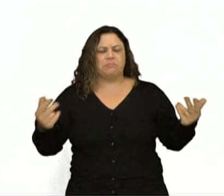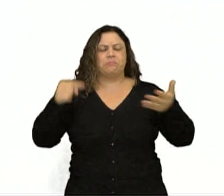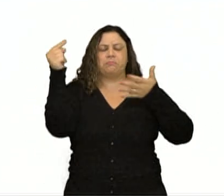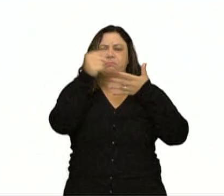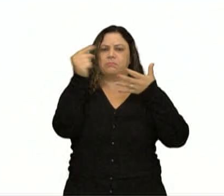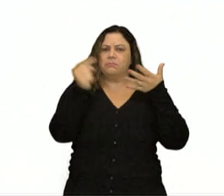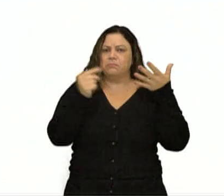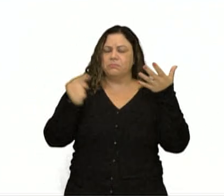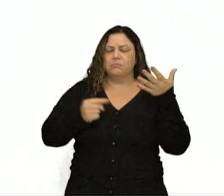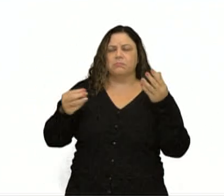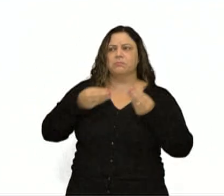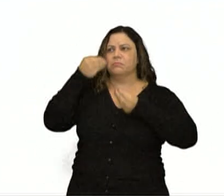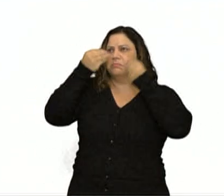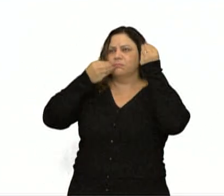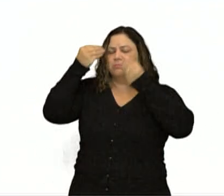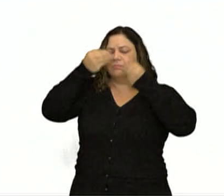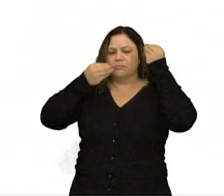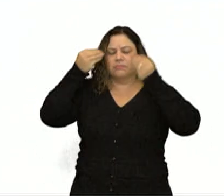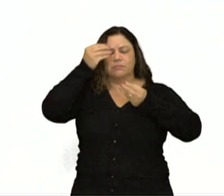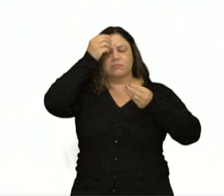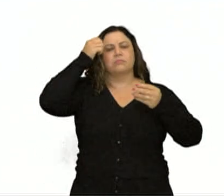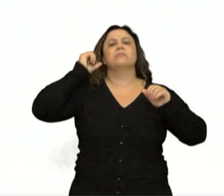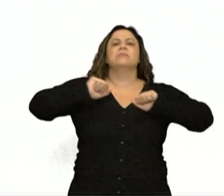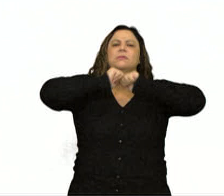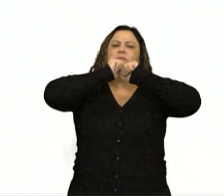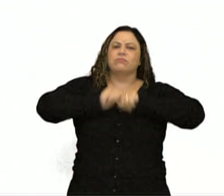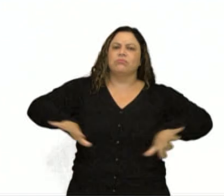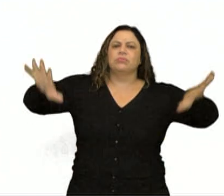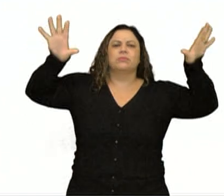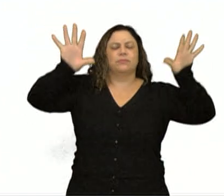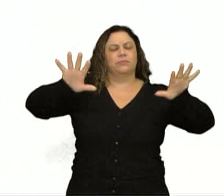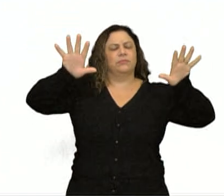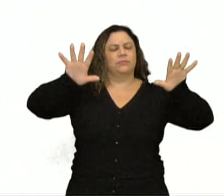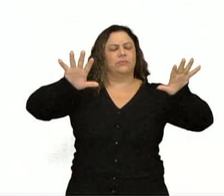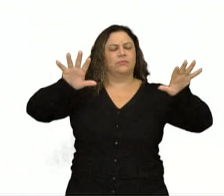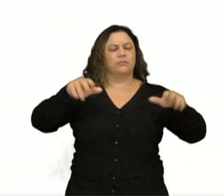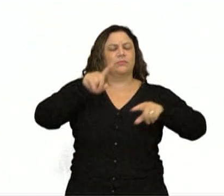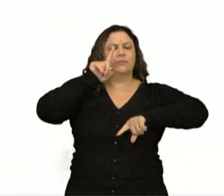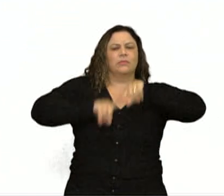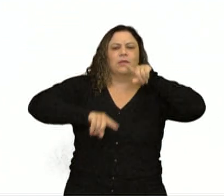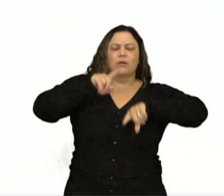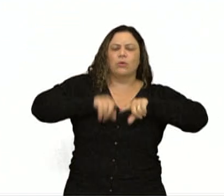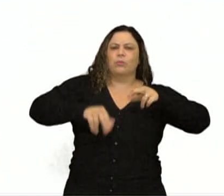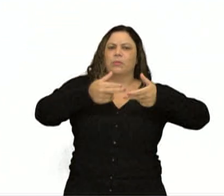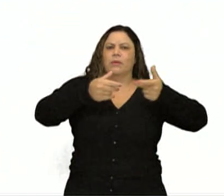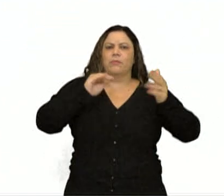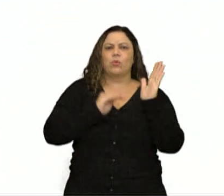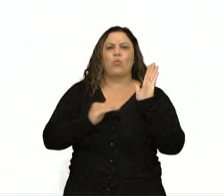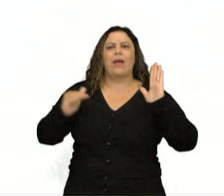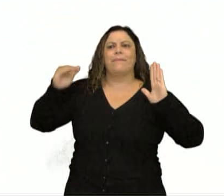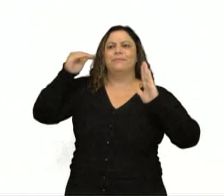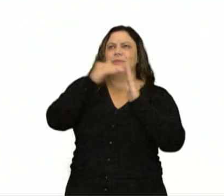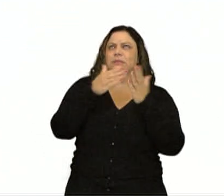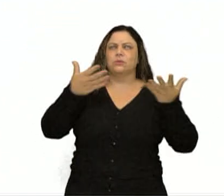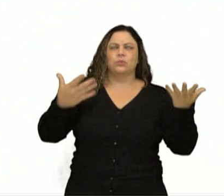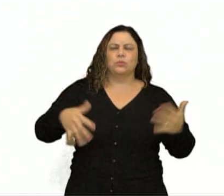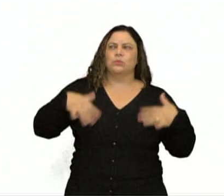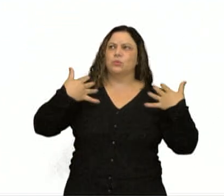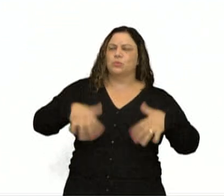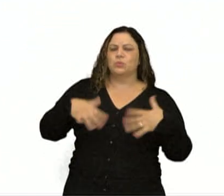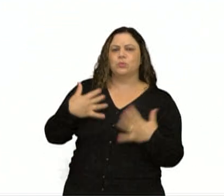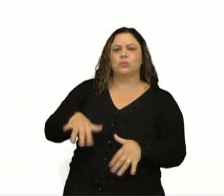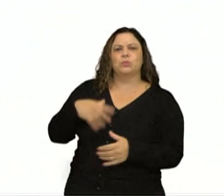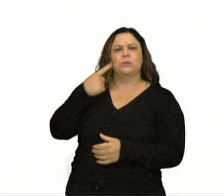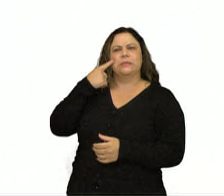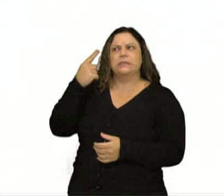maquiagem milagrosa, a oferta de produtos é absurda e dispara o desejo do sempre quis um desse.